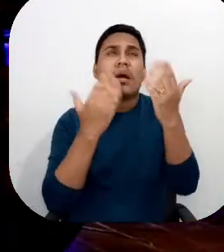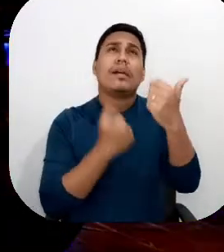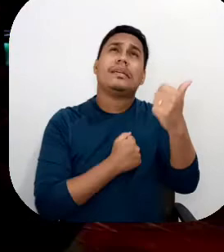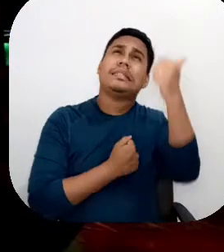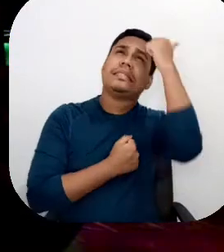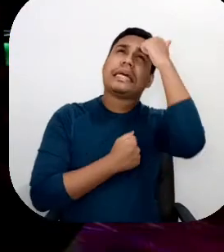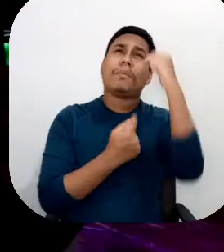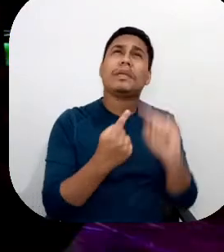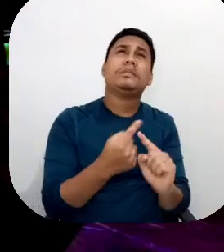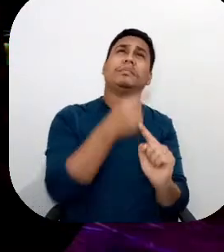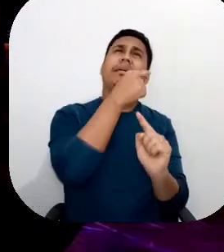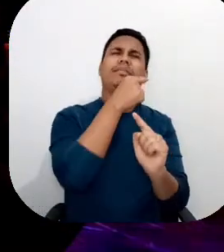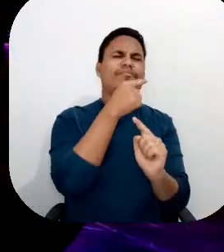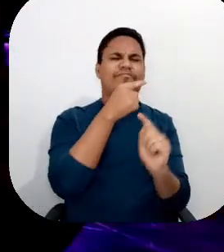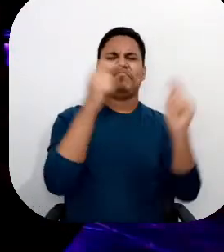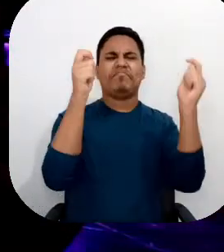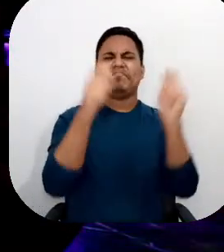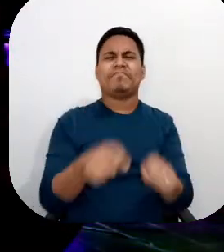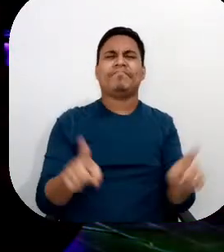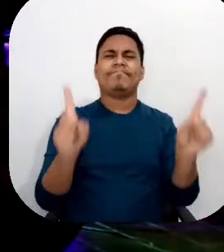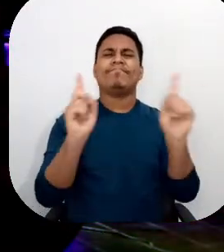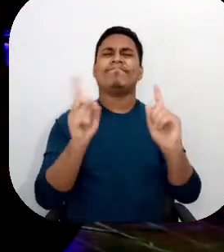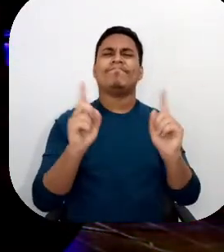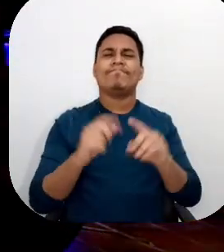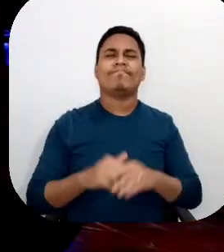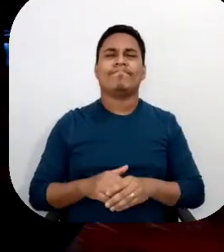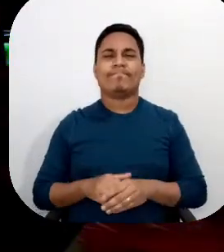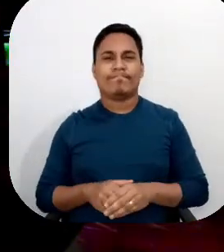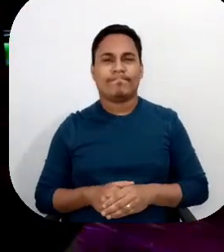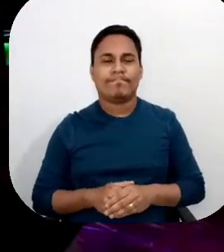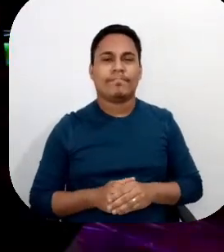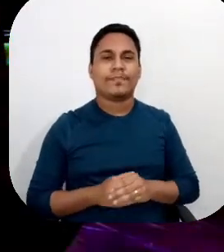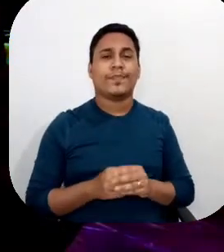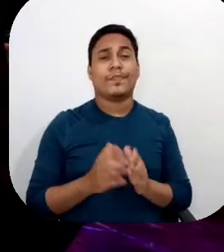adianta voltar atrás.